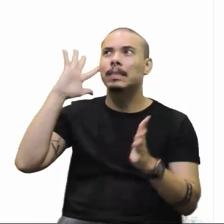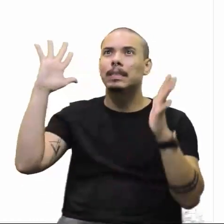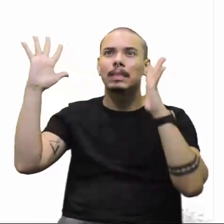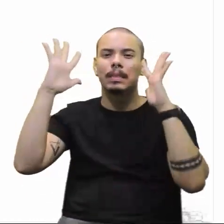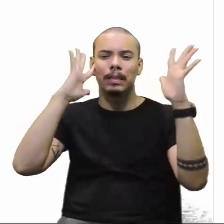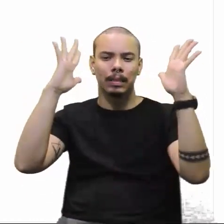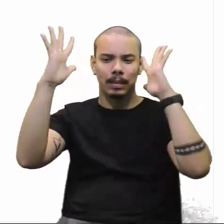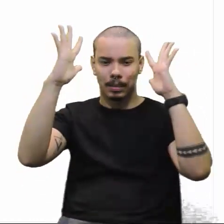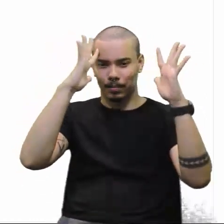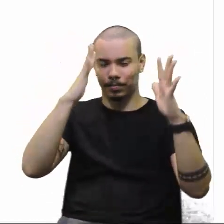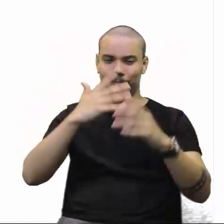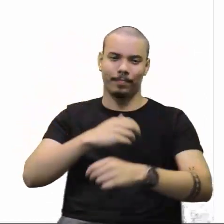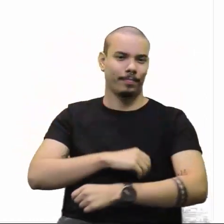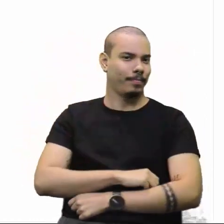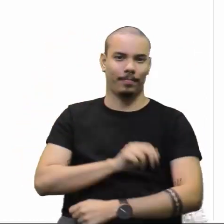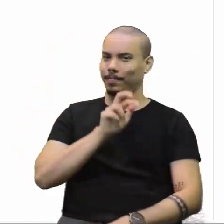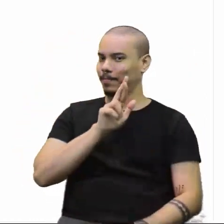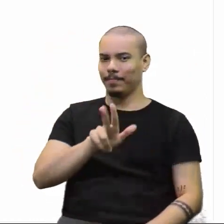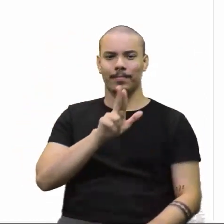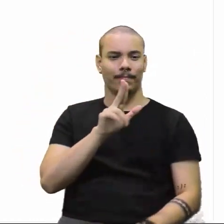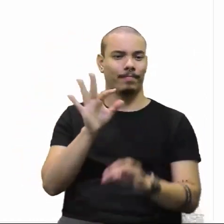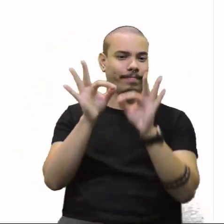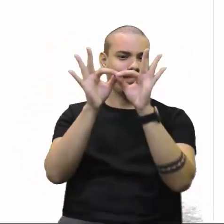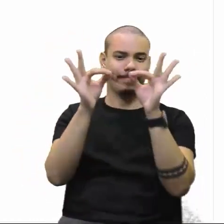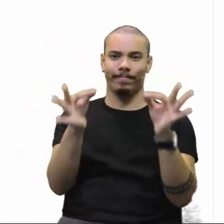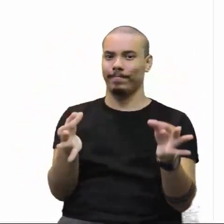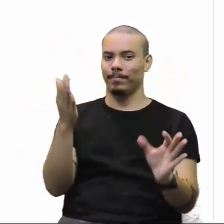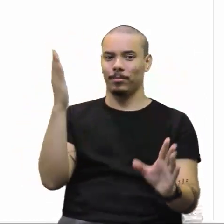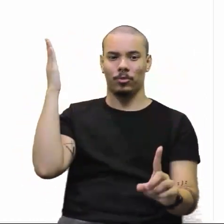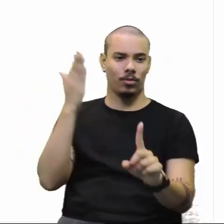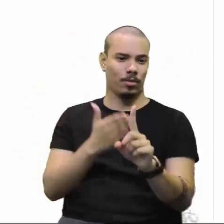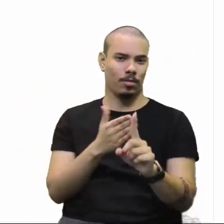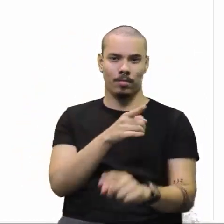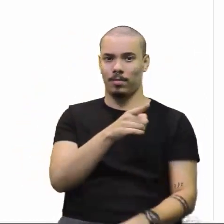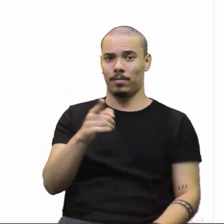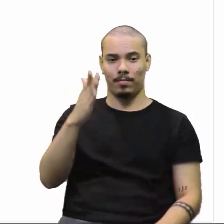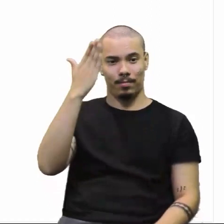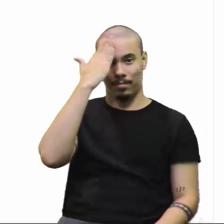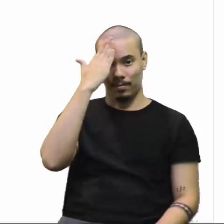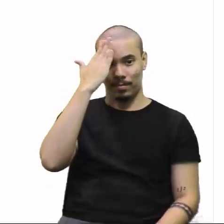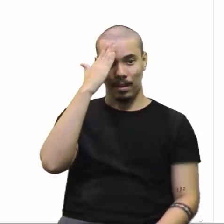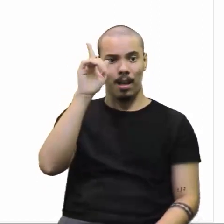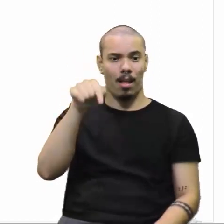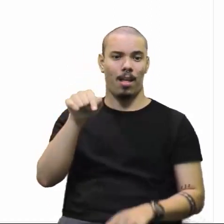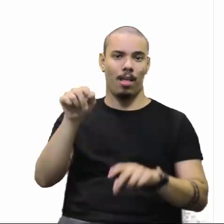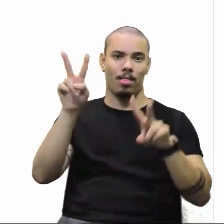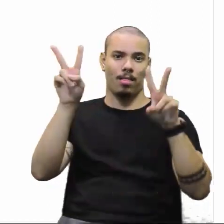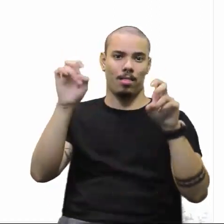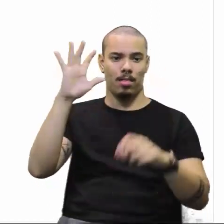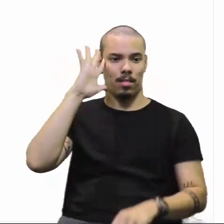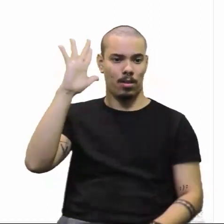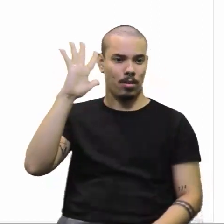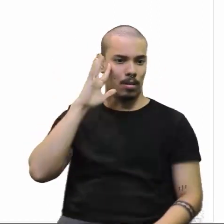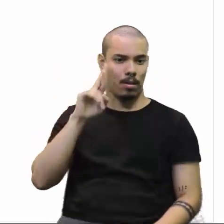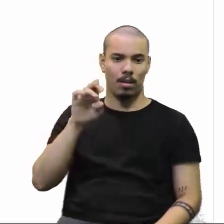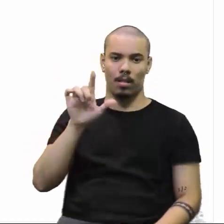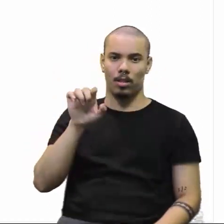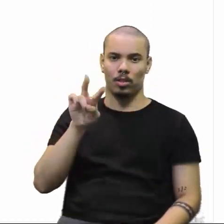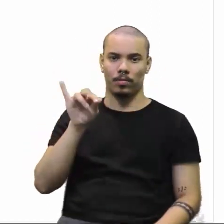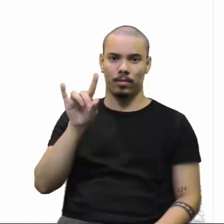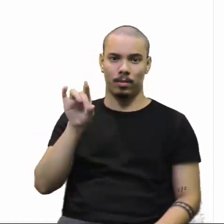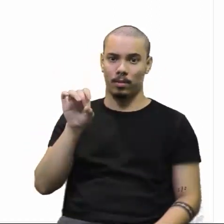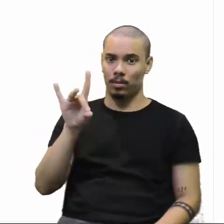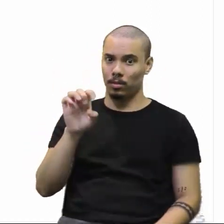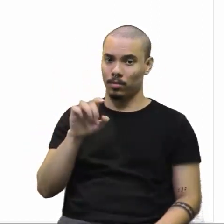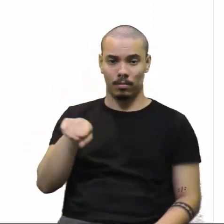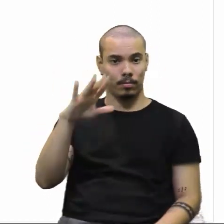meio mirabolante, mas não, é simples e direta. É a teoria da relatividade mesmo, a relação que tem